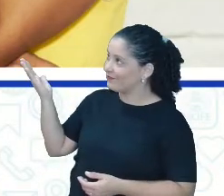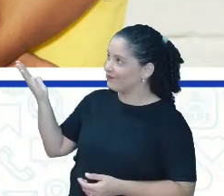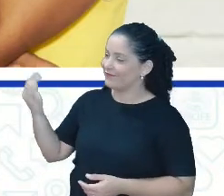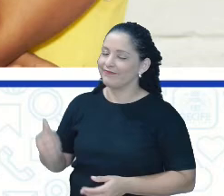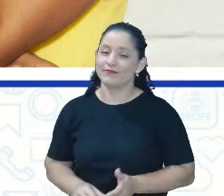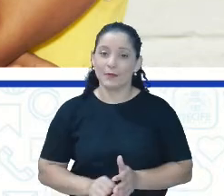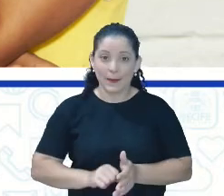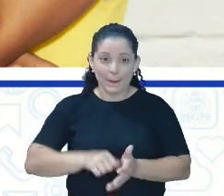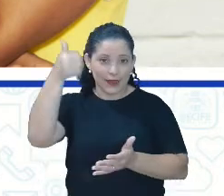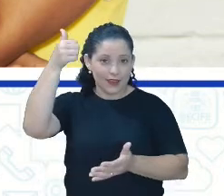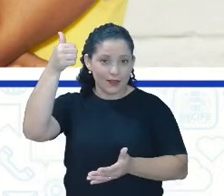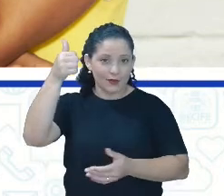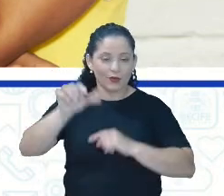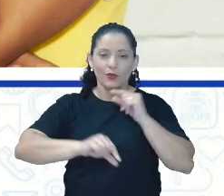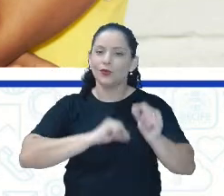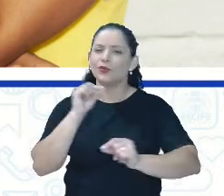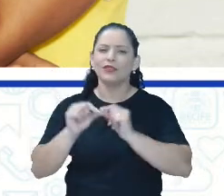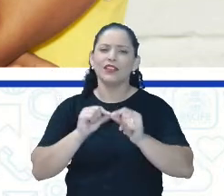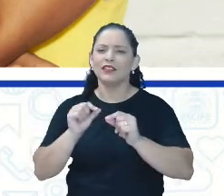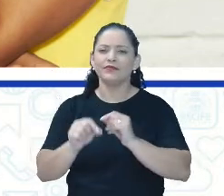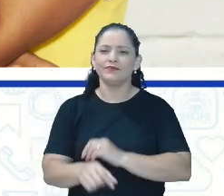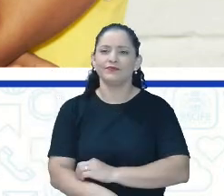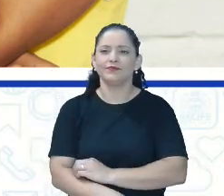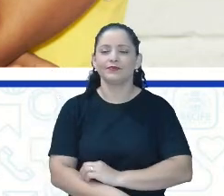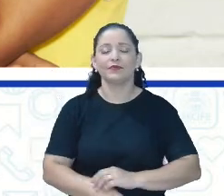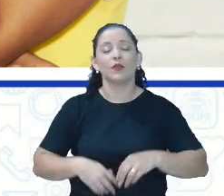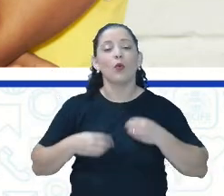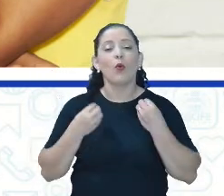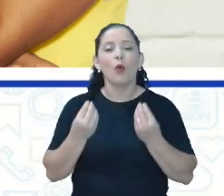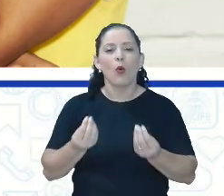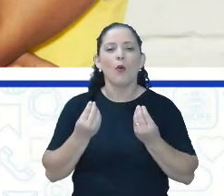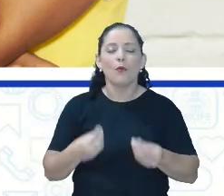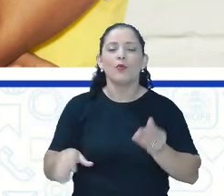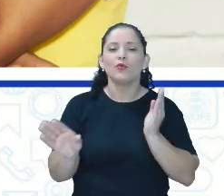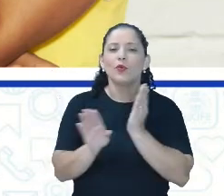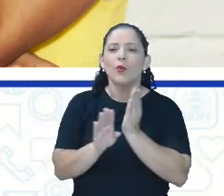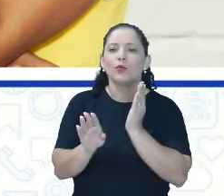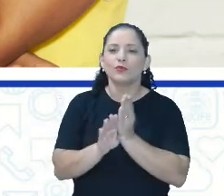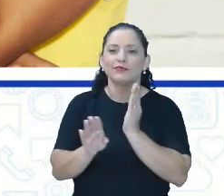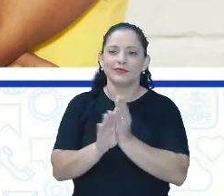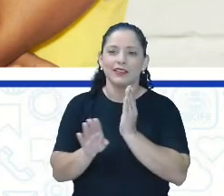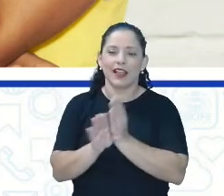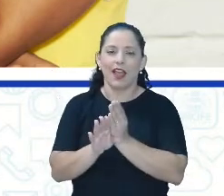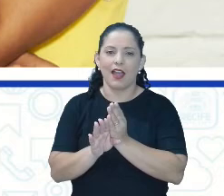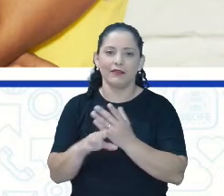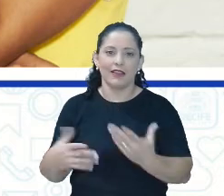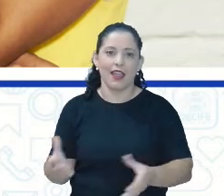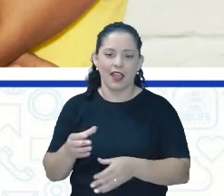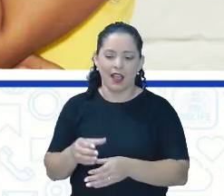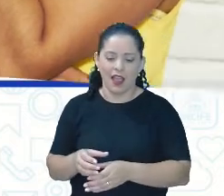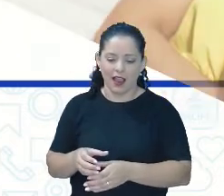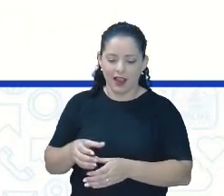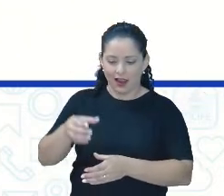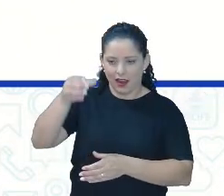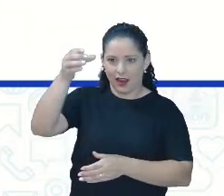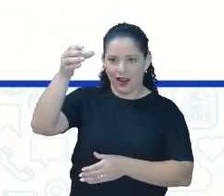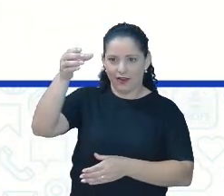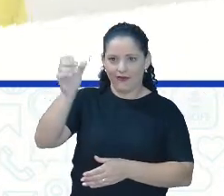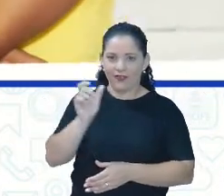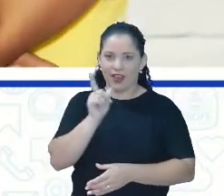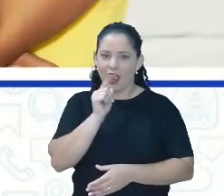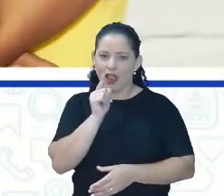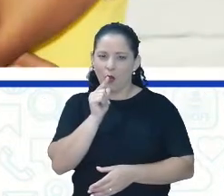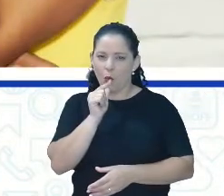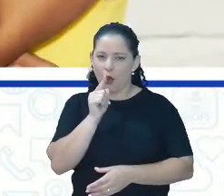primeira situação do seguinte: como você encontra a representação dessa garrafa de água? Então, eu tenho